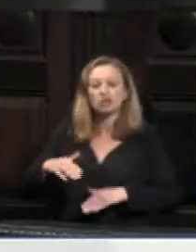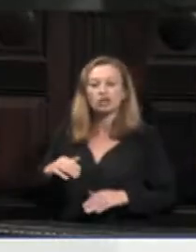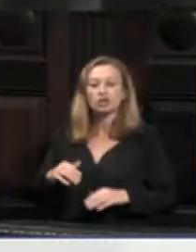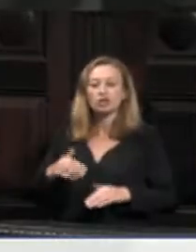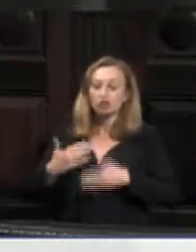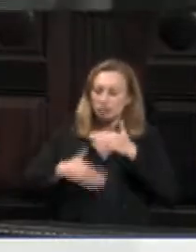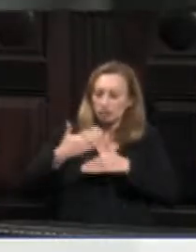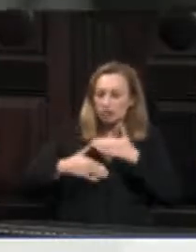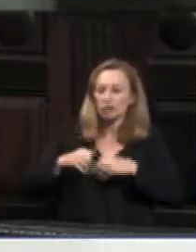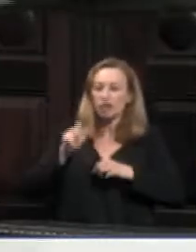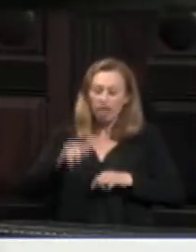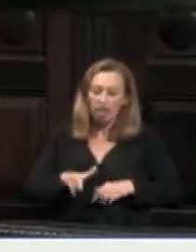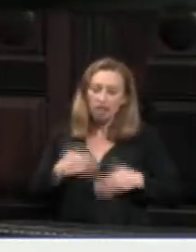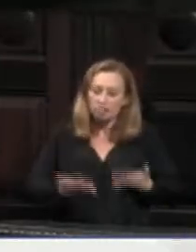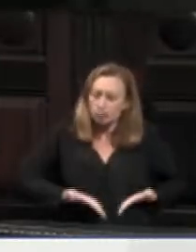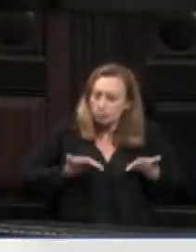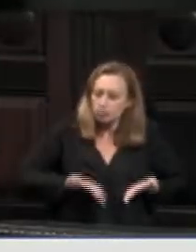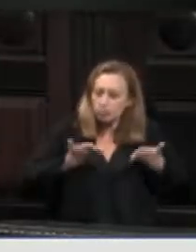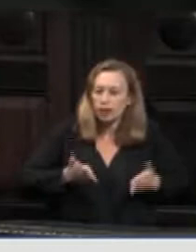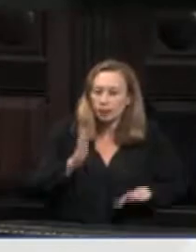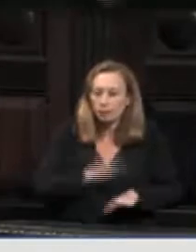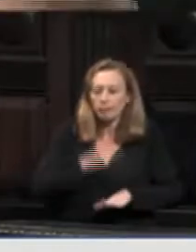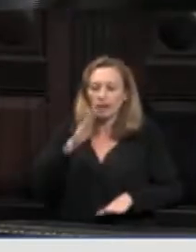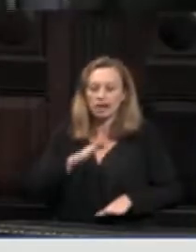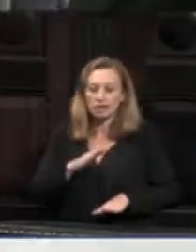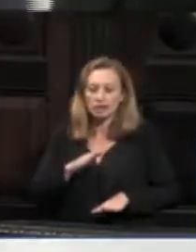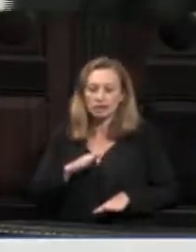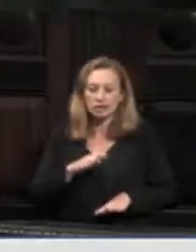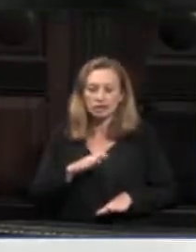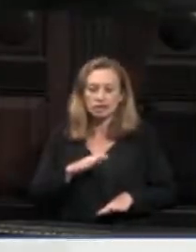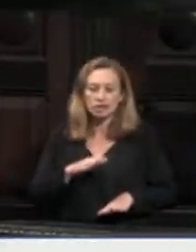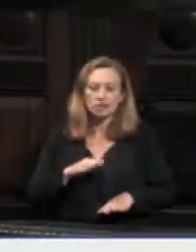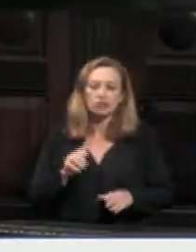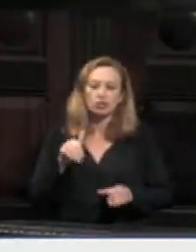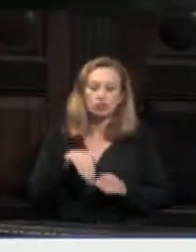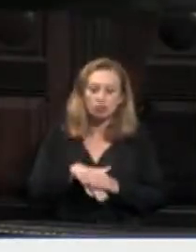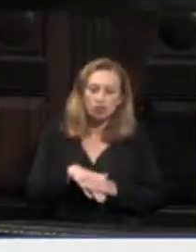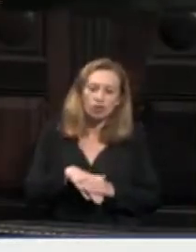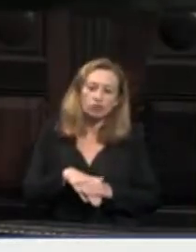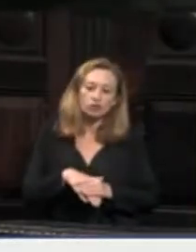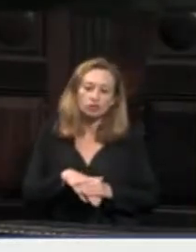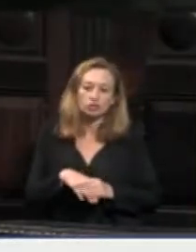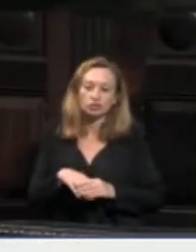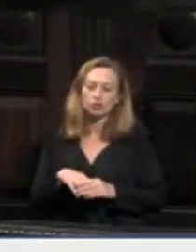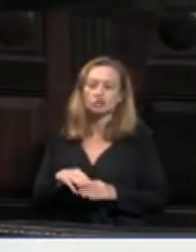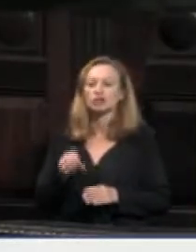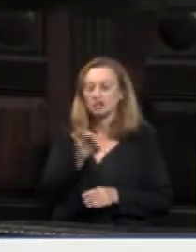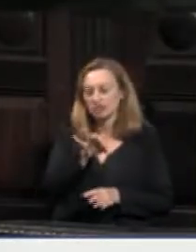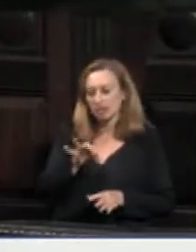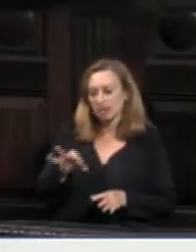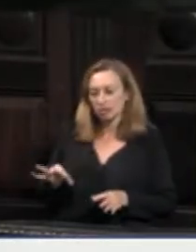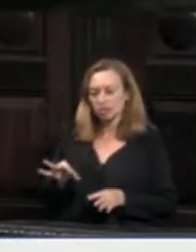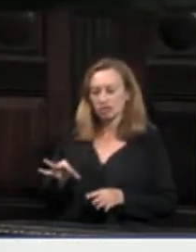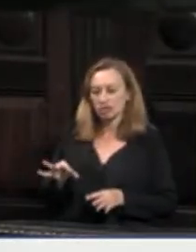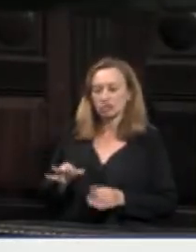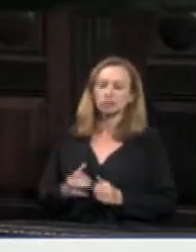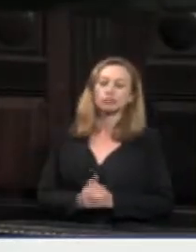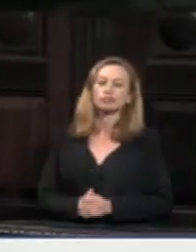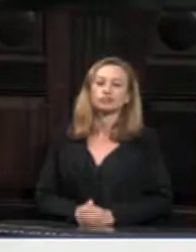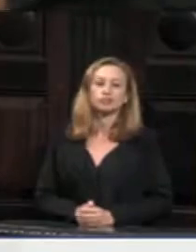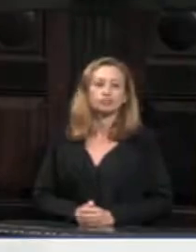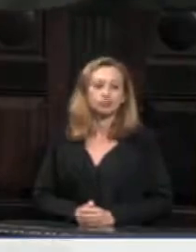é estimular mais os produtores e, portanto, eu voto com o relator e com 0% de contrapartida. 4